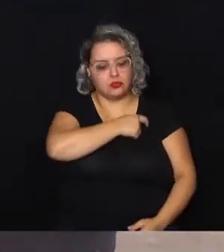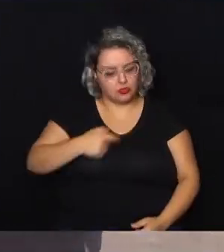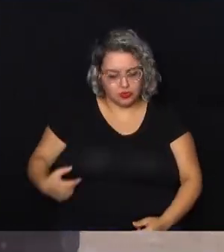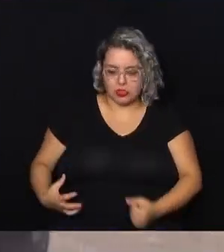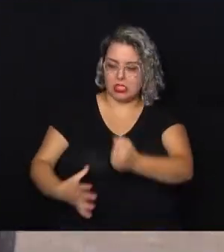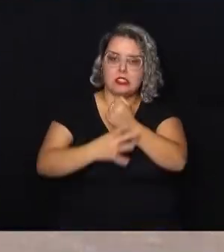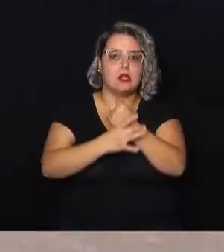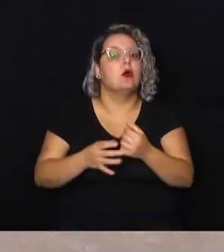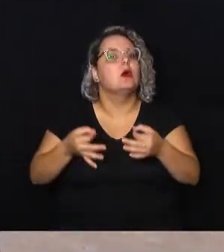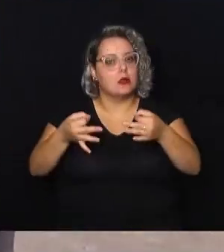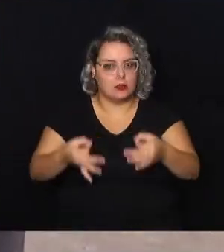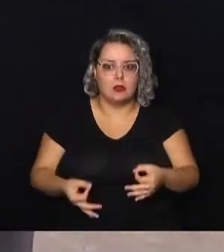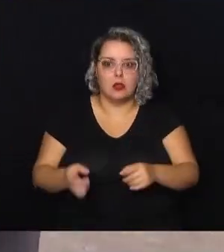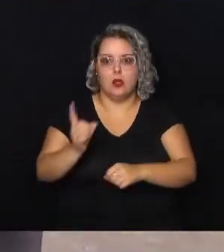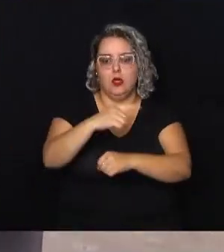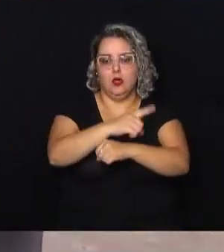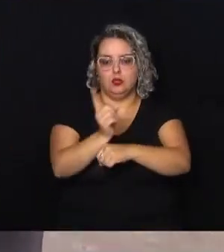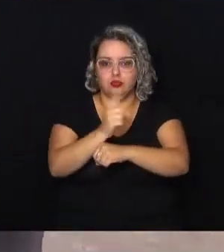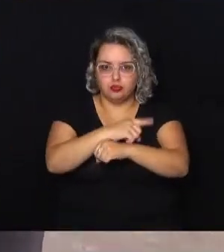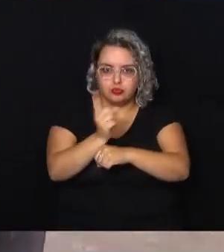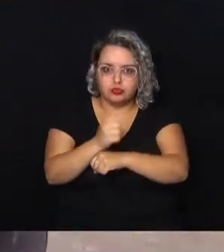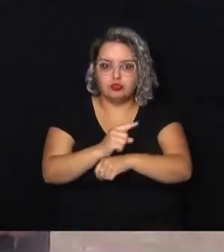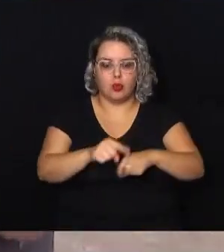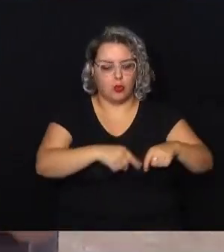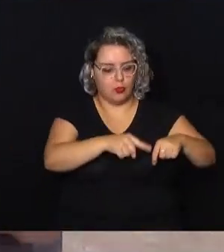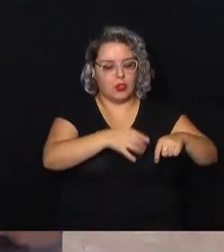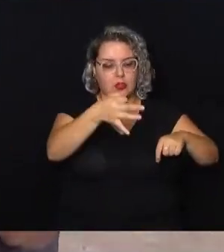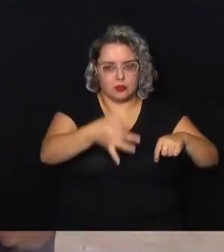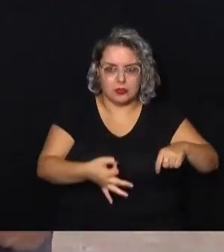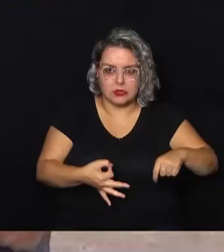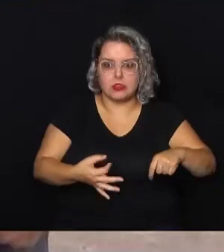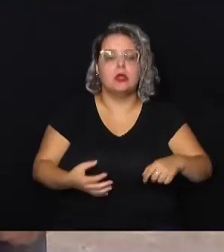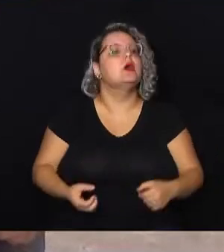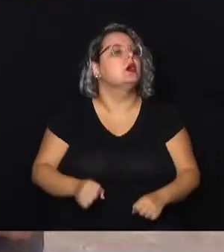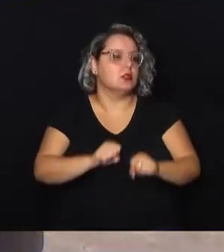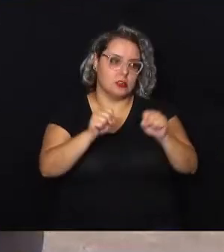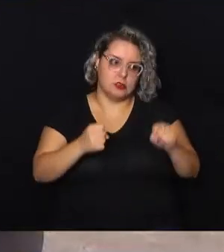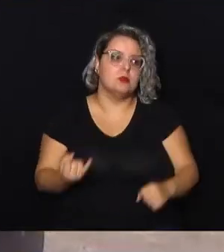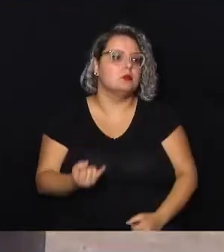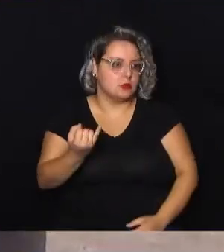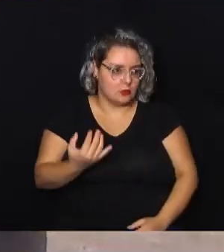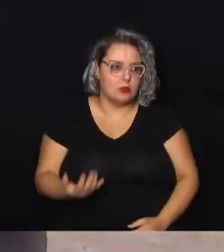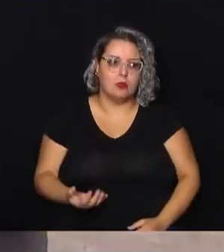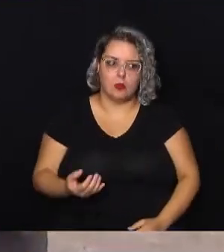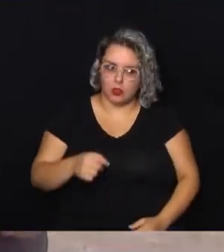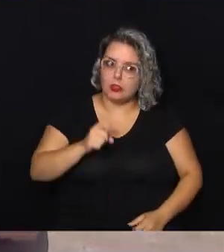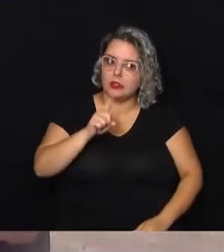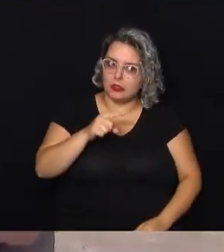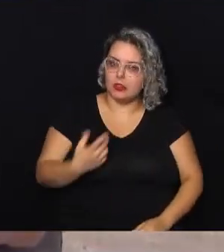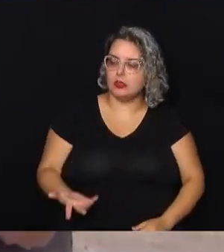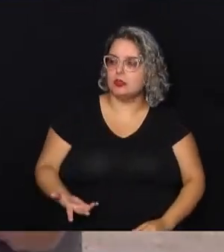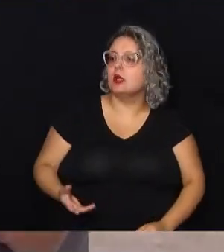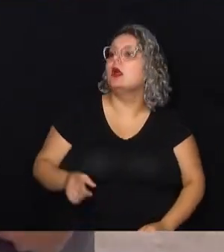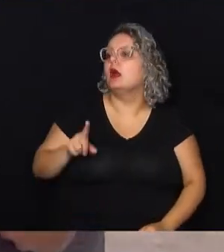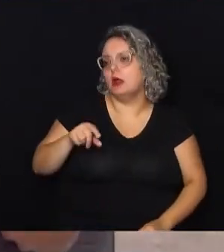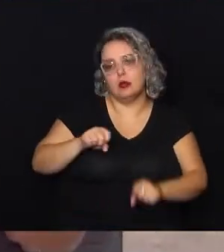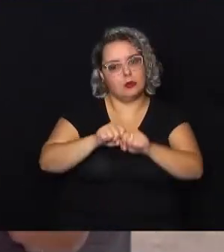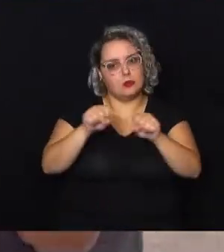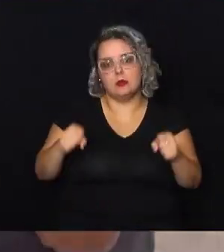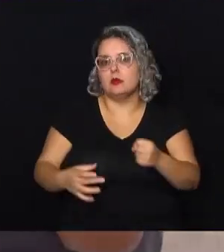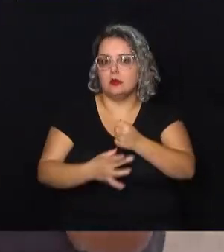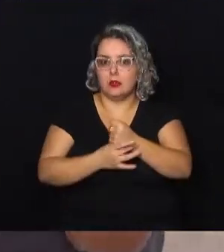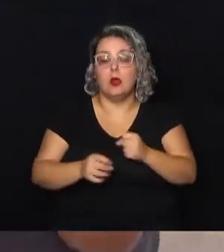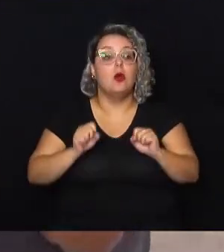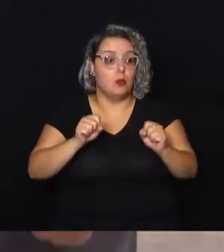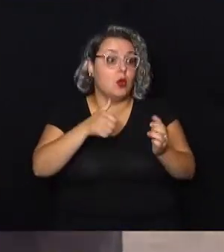em condições, né? Limpador de para-brisa. Isso é importante demais, né? Sistema de iluminação em condições. Porque pneus da multa, né,